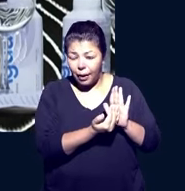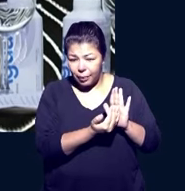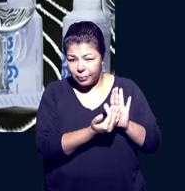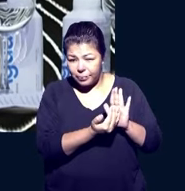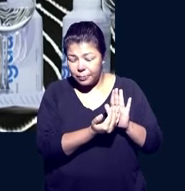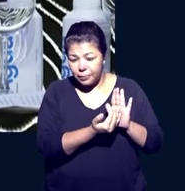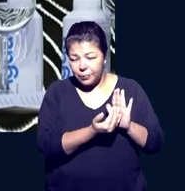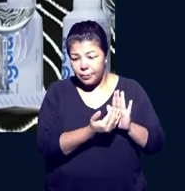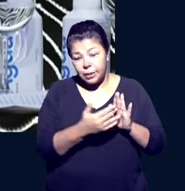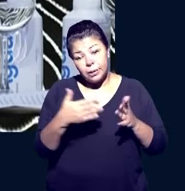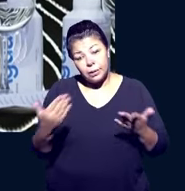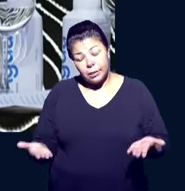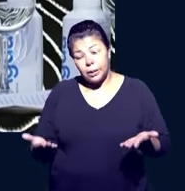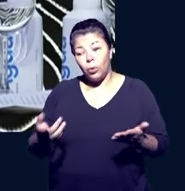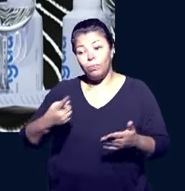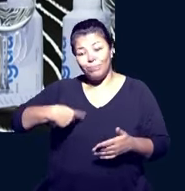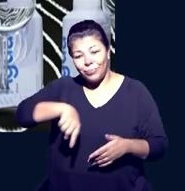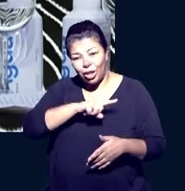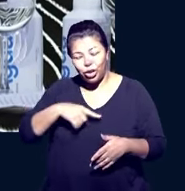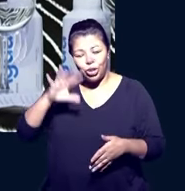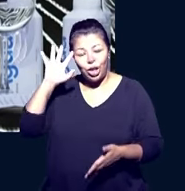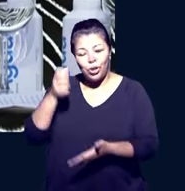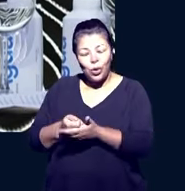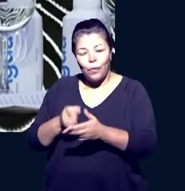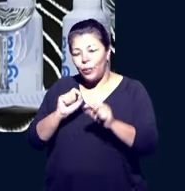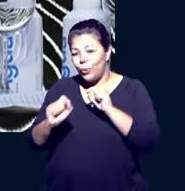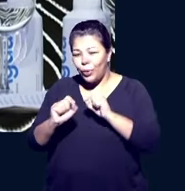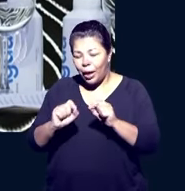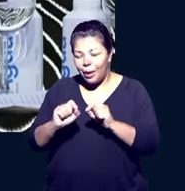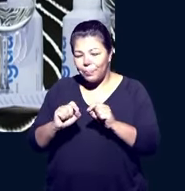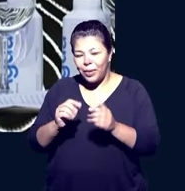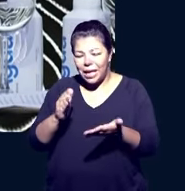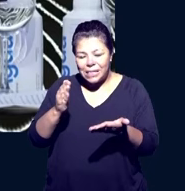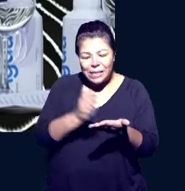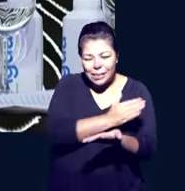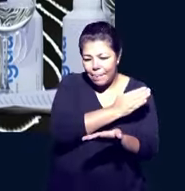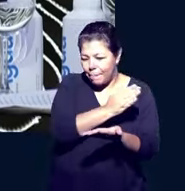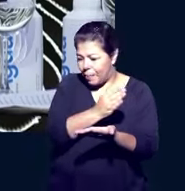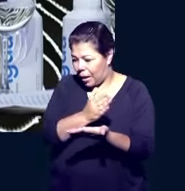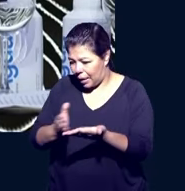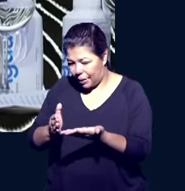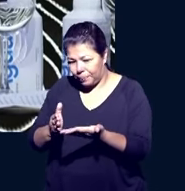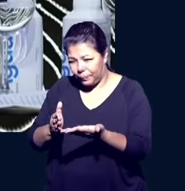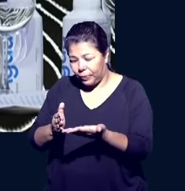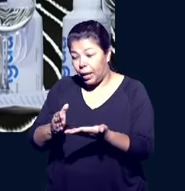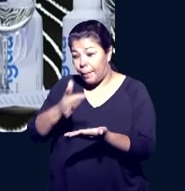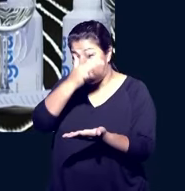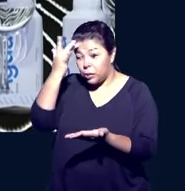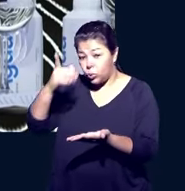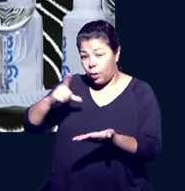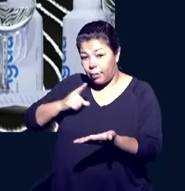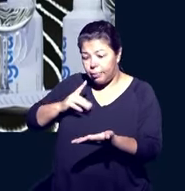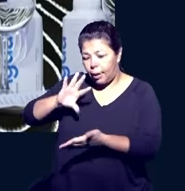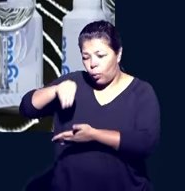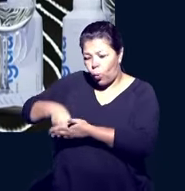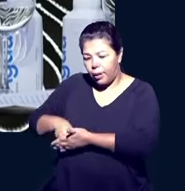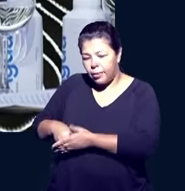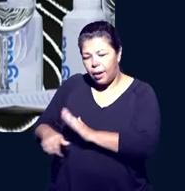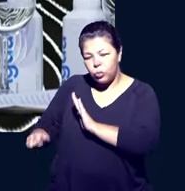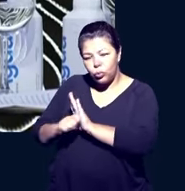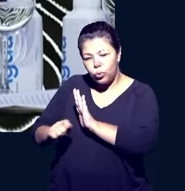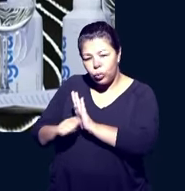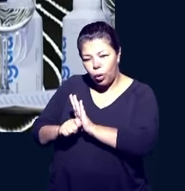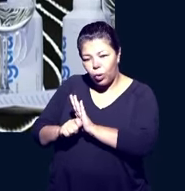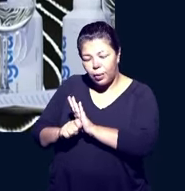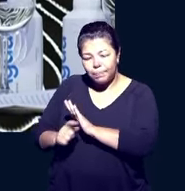separar porte pessoal de tráfico por Qual razão porque chegam milhares de Abas corpos no Supremo